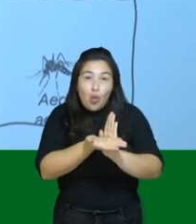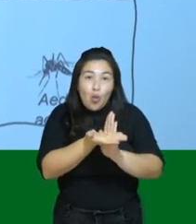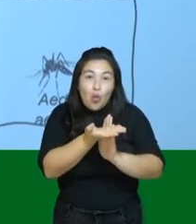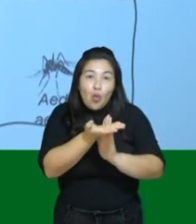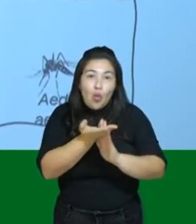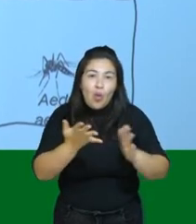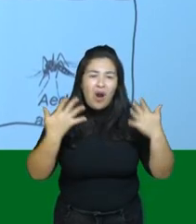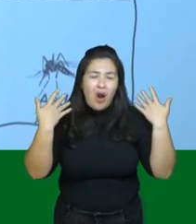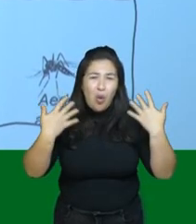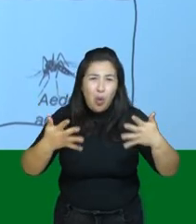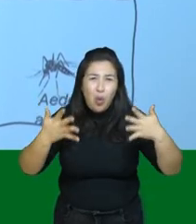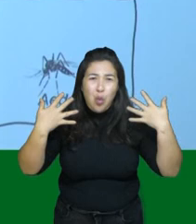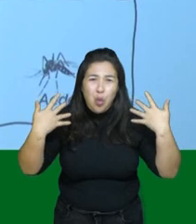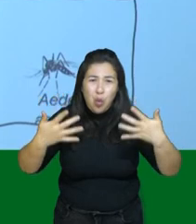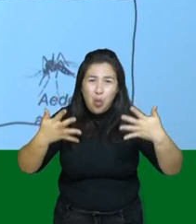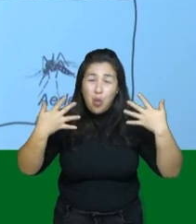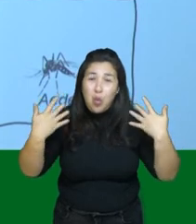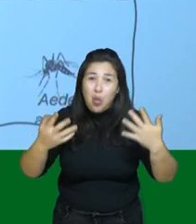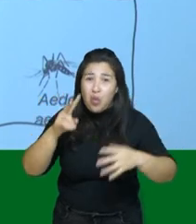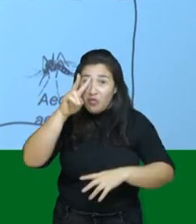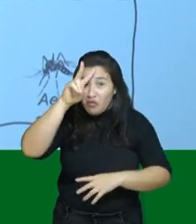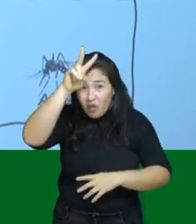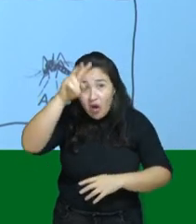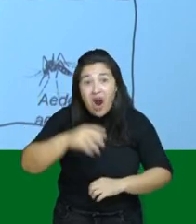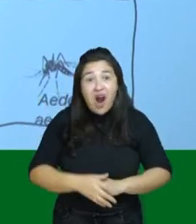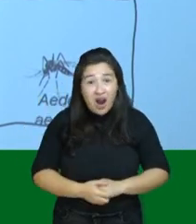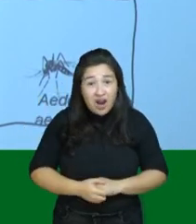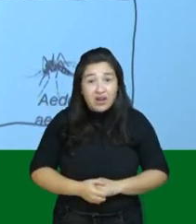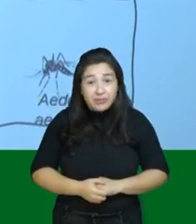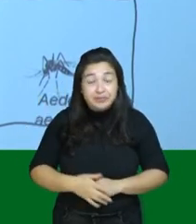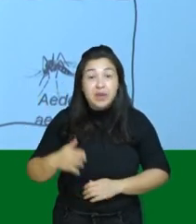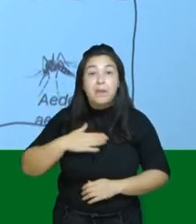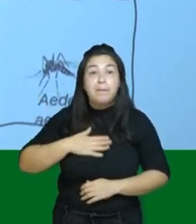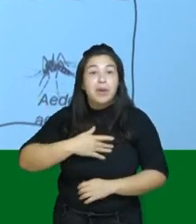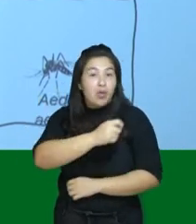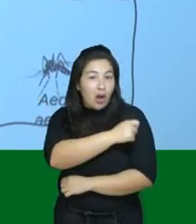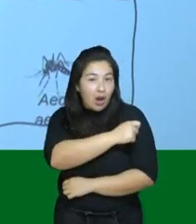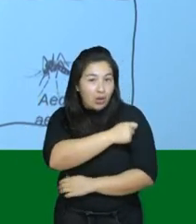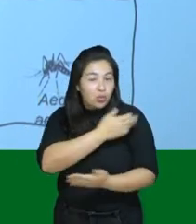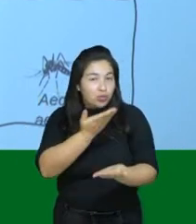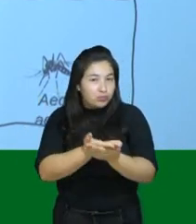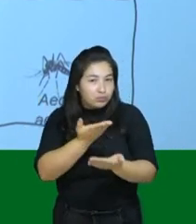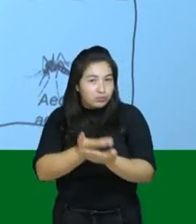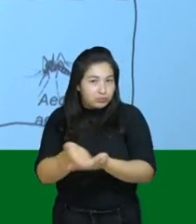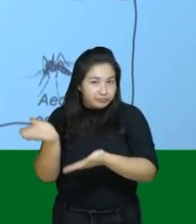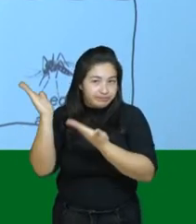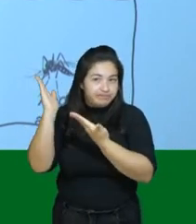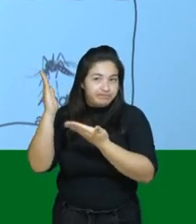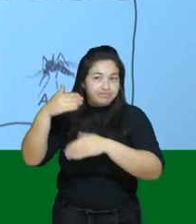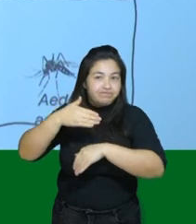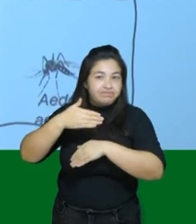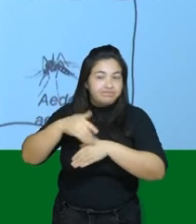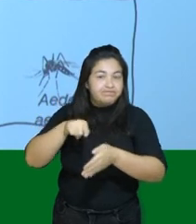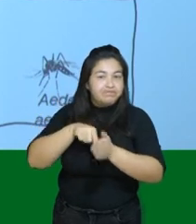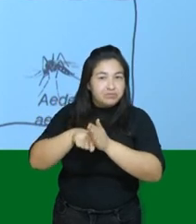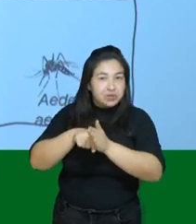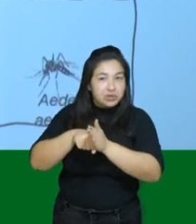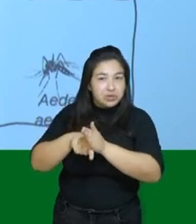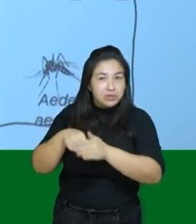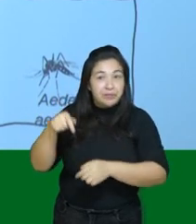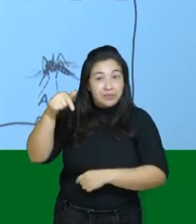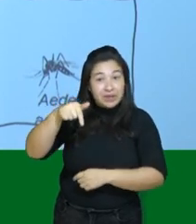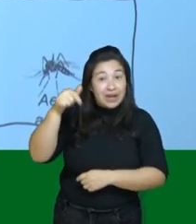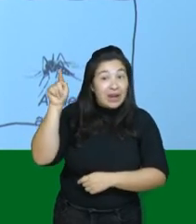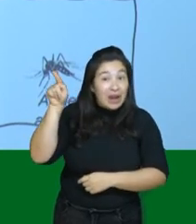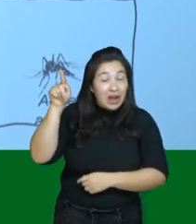de extremos de temperatura, ou ondas de calor. Esse trabalho aqui foi feito por um aluno meu, e olha só, se vocês olharem isso aqui, são eventos de onda de calor